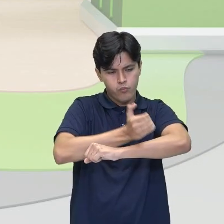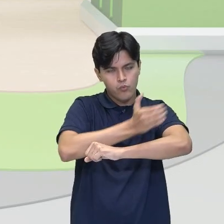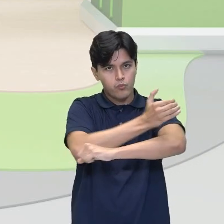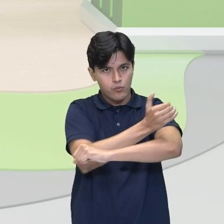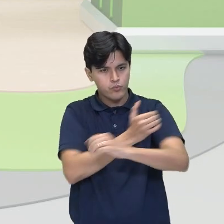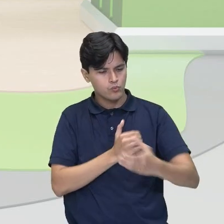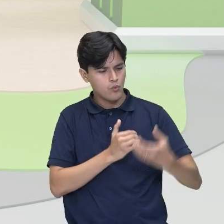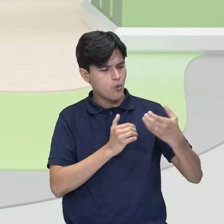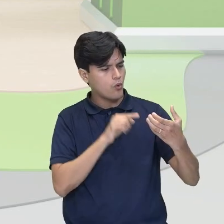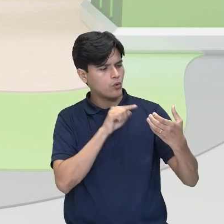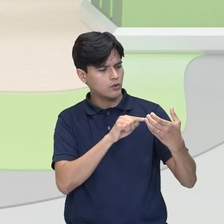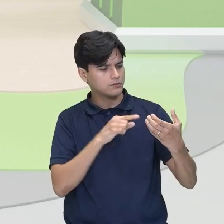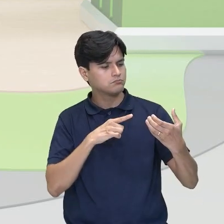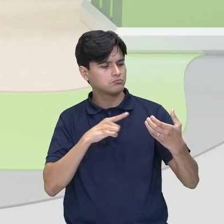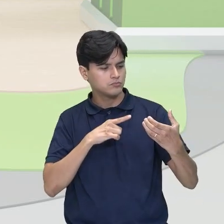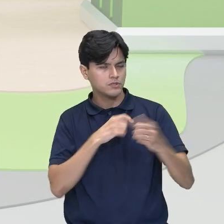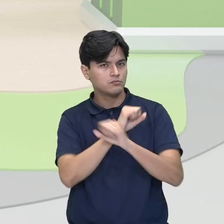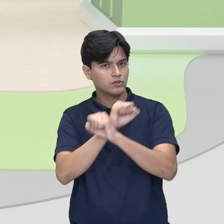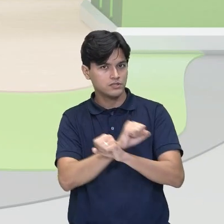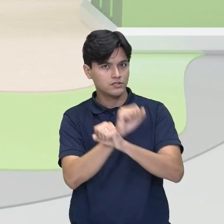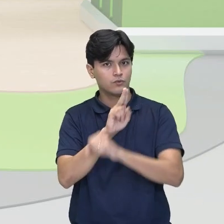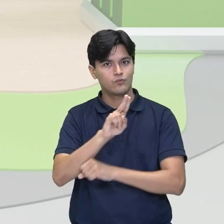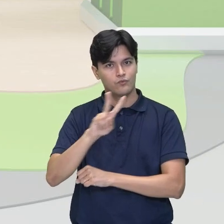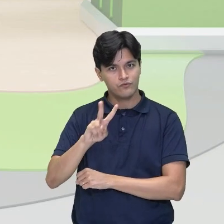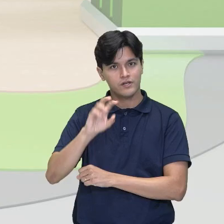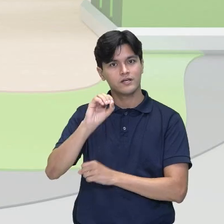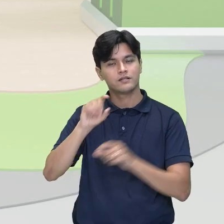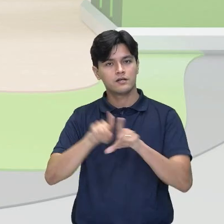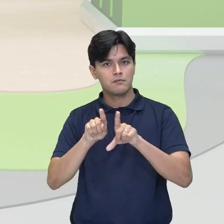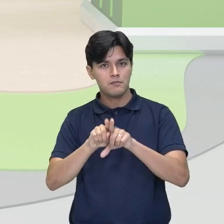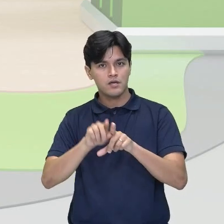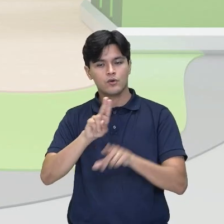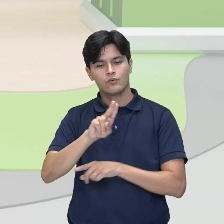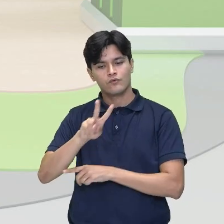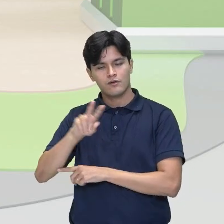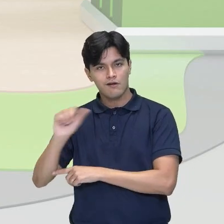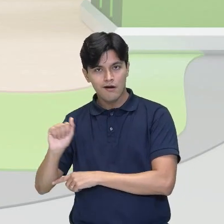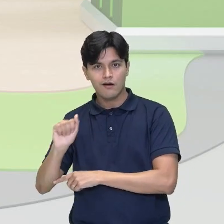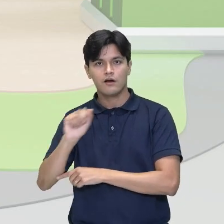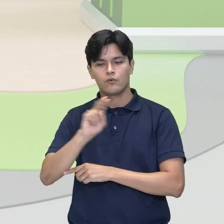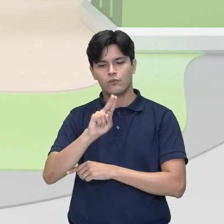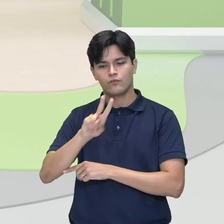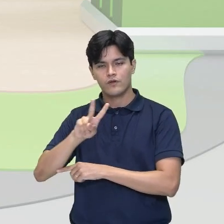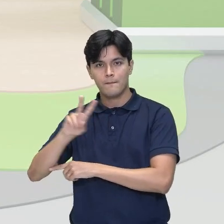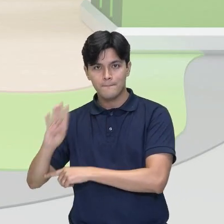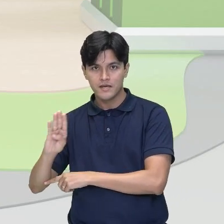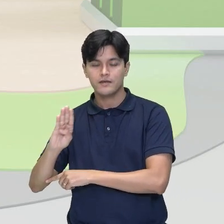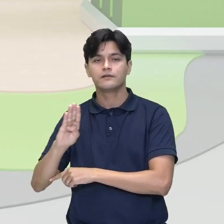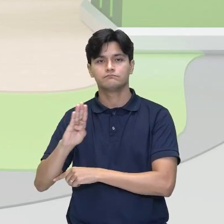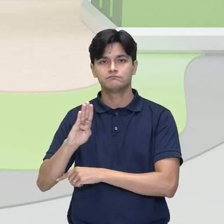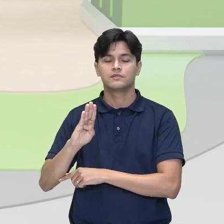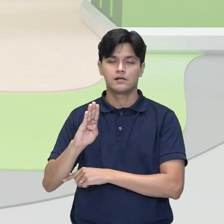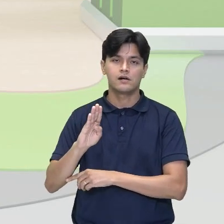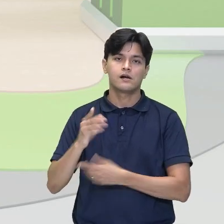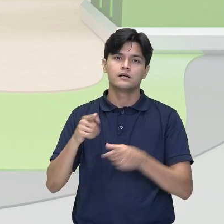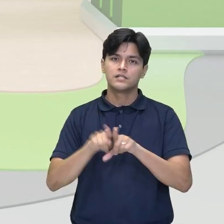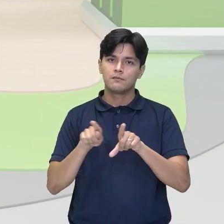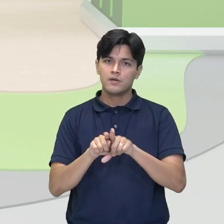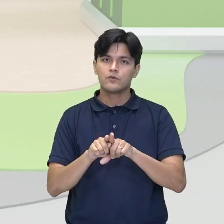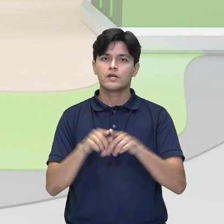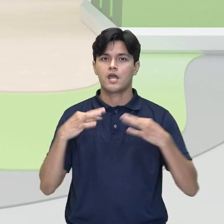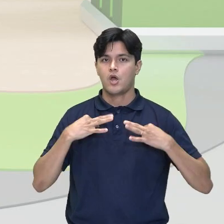do tipo B, do tipo A, certo? Roupas de proteção, hoje em dia a nossa tecnologia já